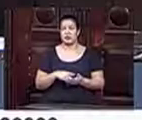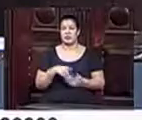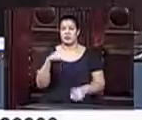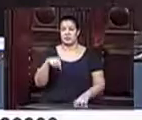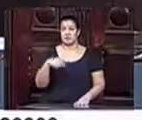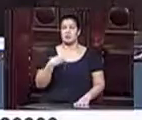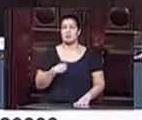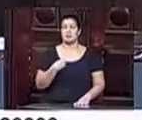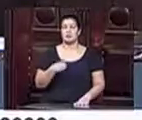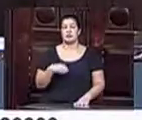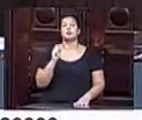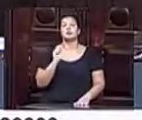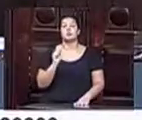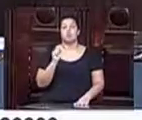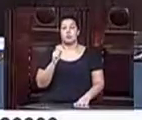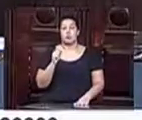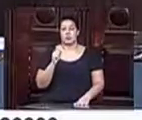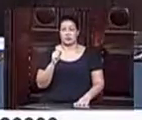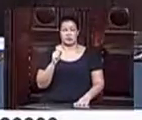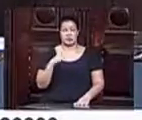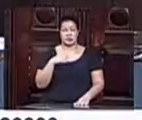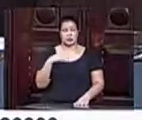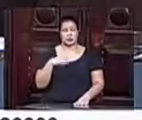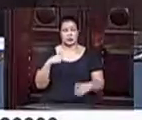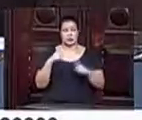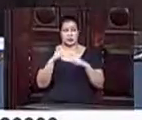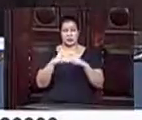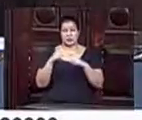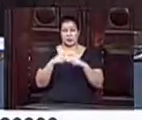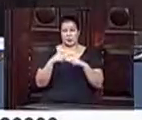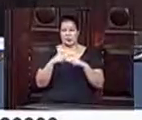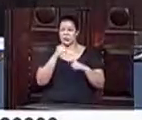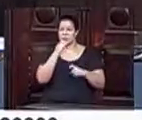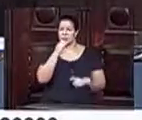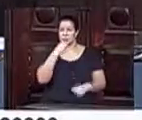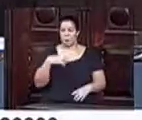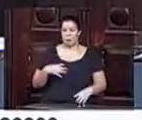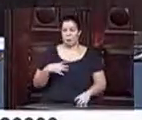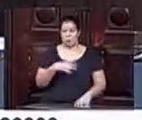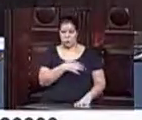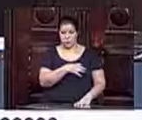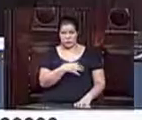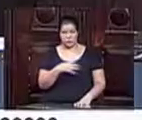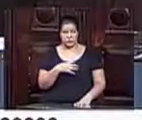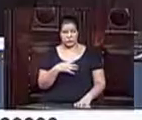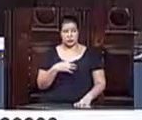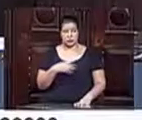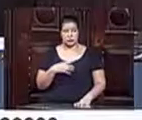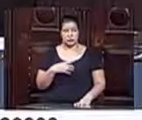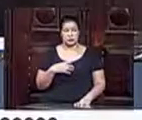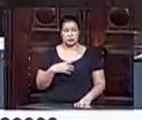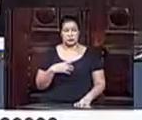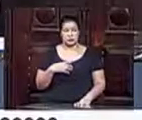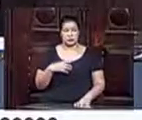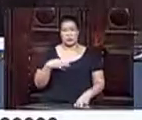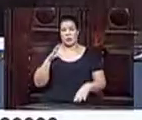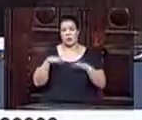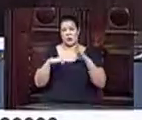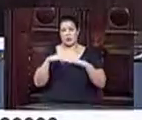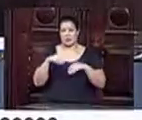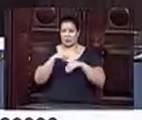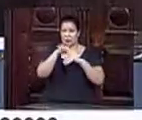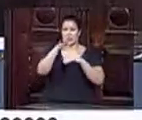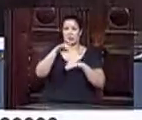que o paciente vai num médico que identifica um nódulo de mama. Aí ele vai e é encaminhado para fazer uma